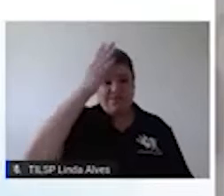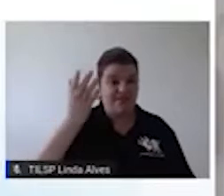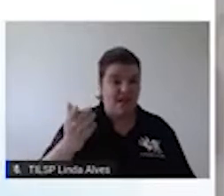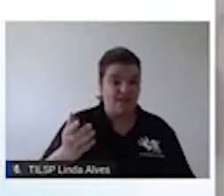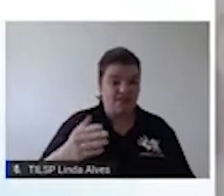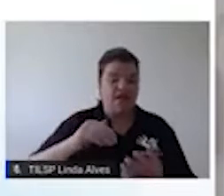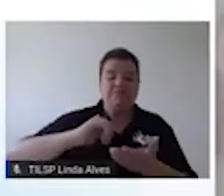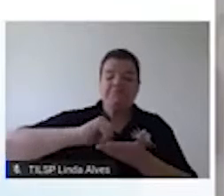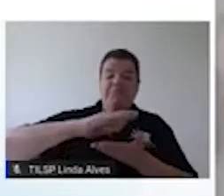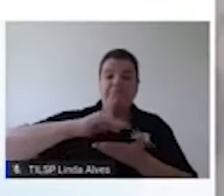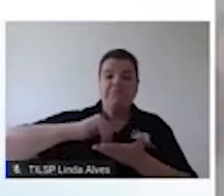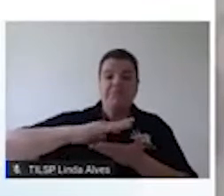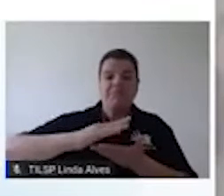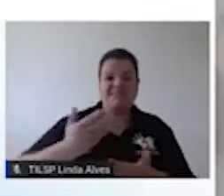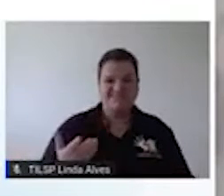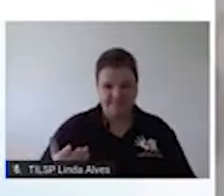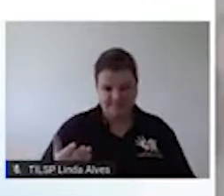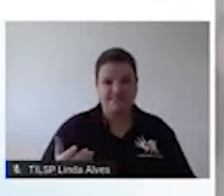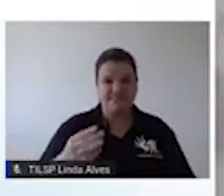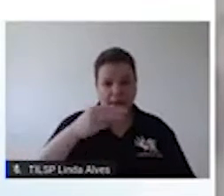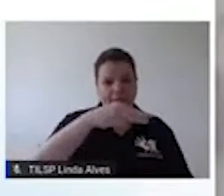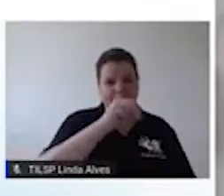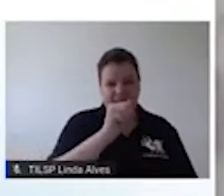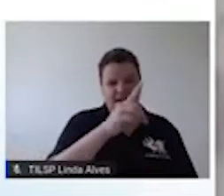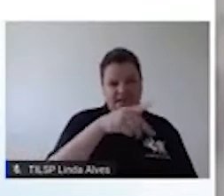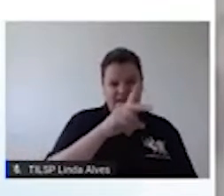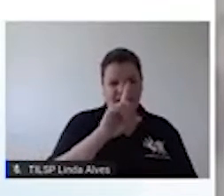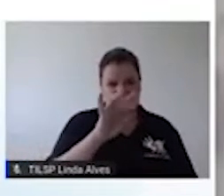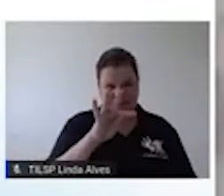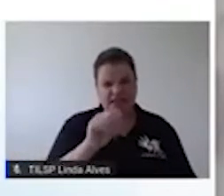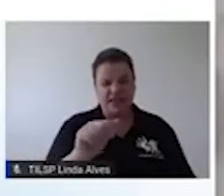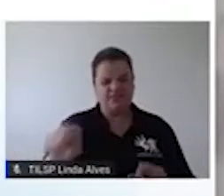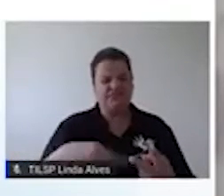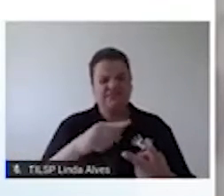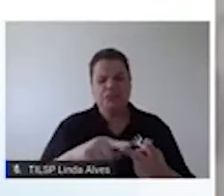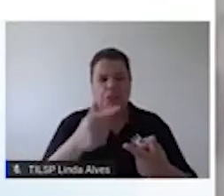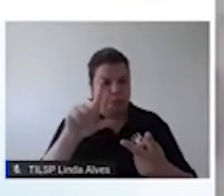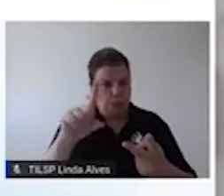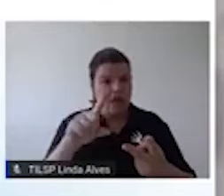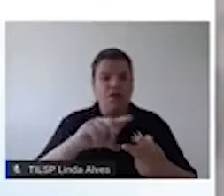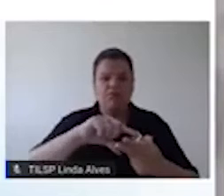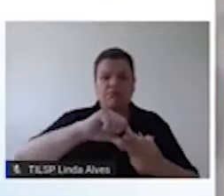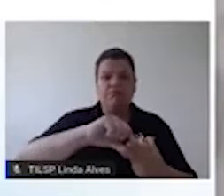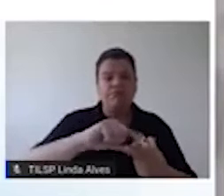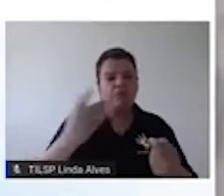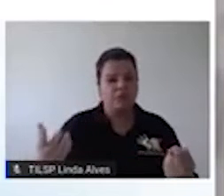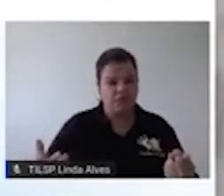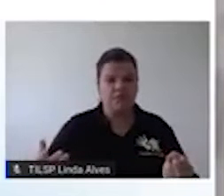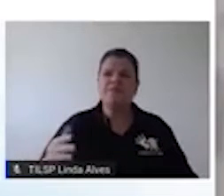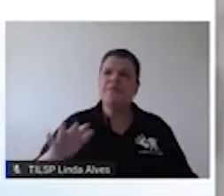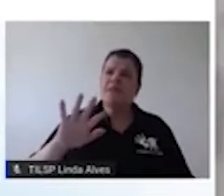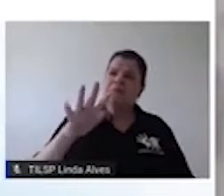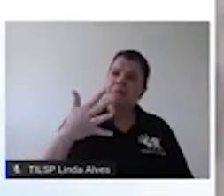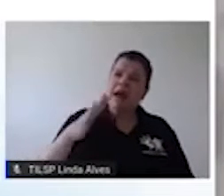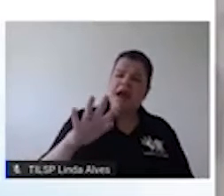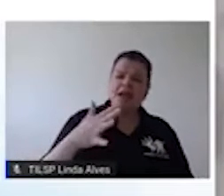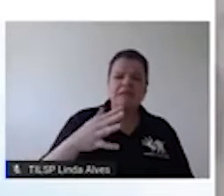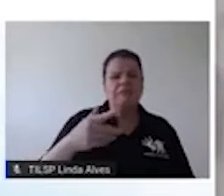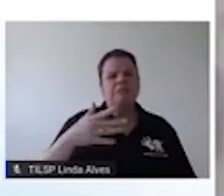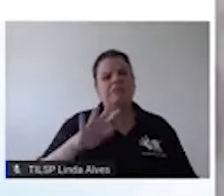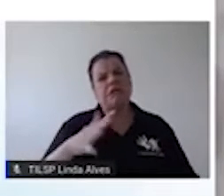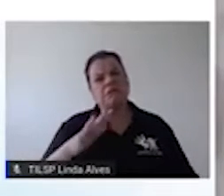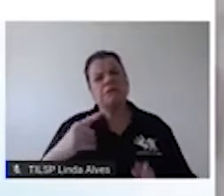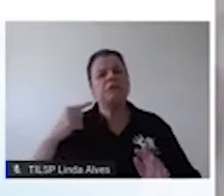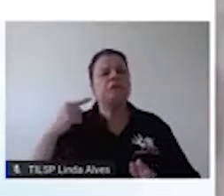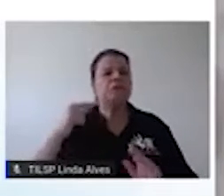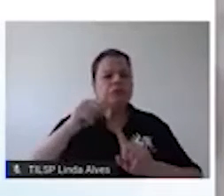posições dele, né? Eu recordo que aí já pelo mês de maio ou